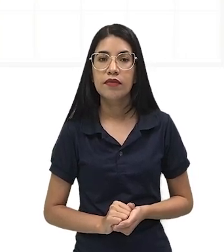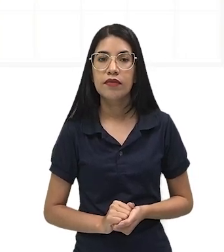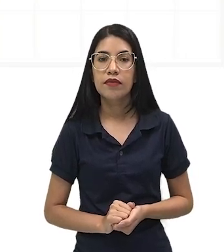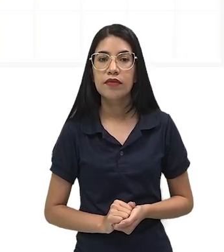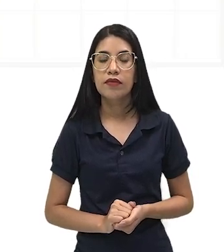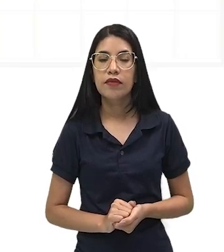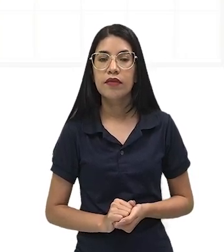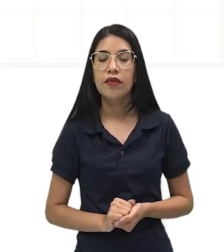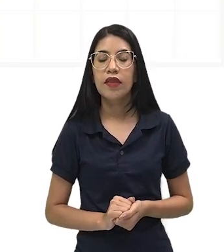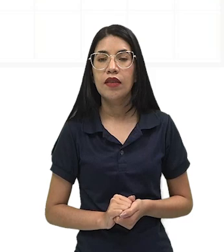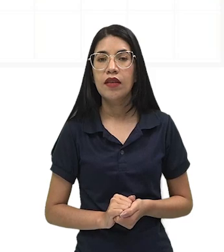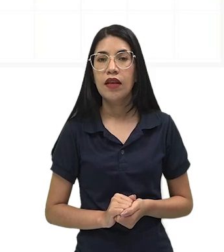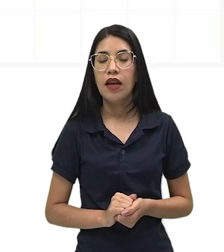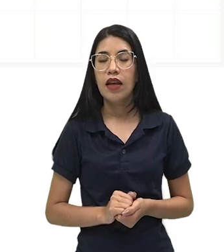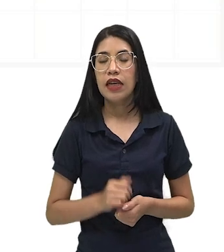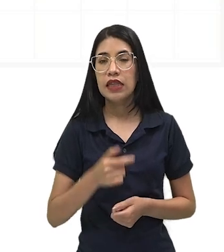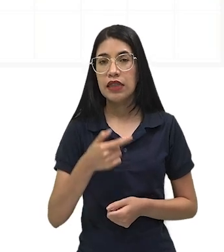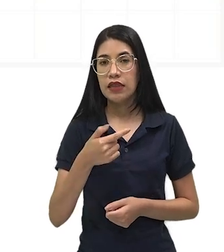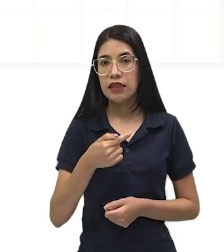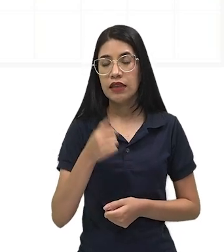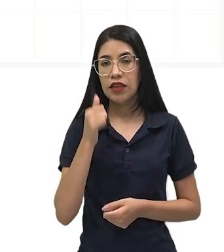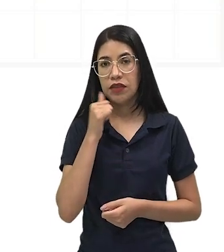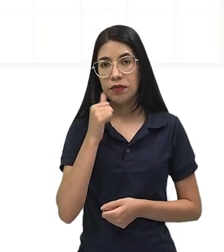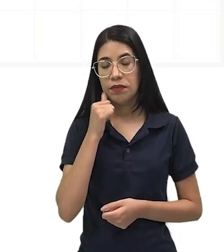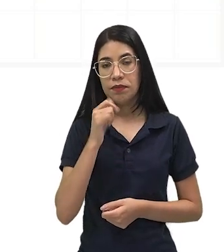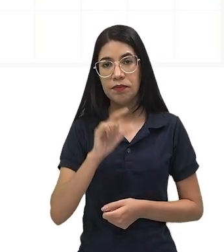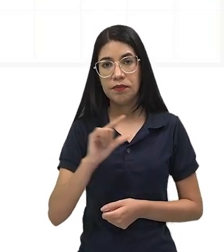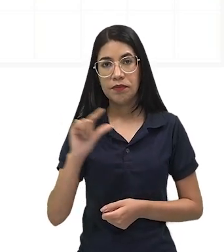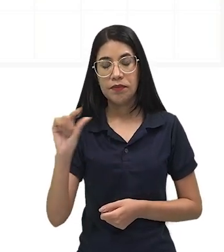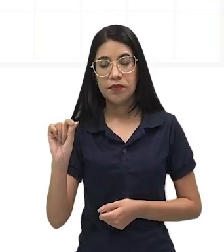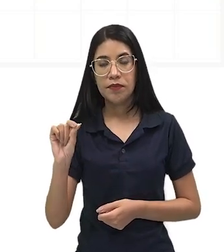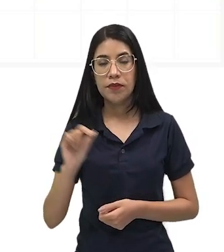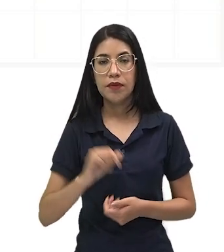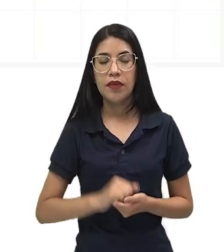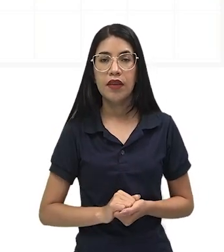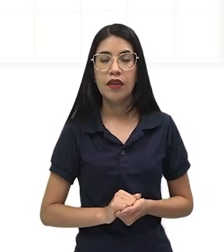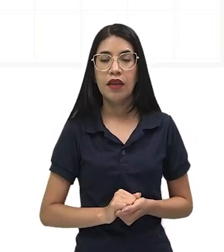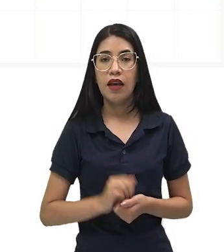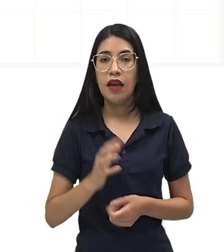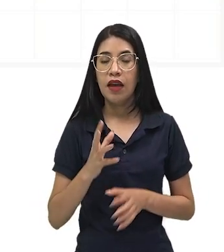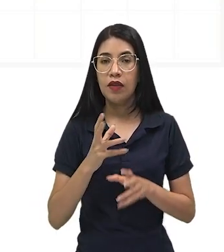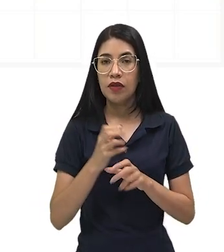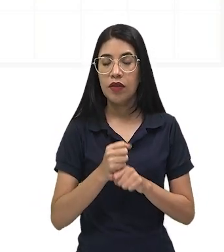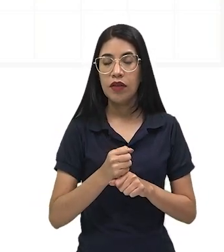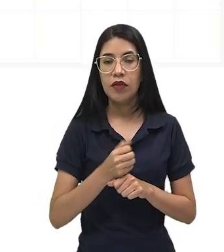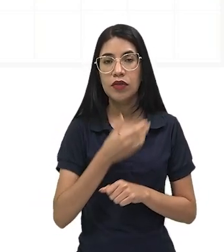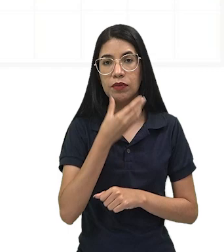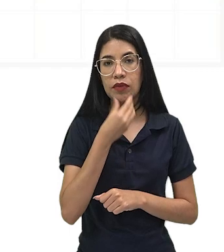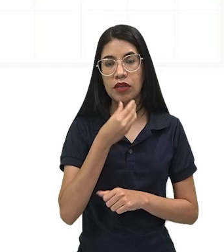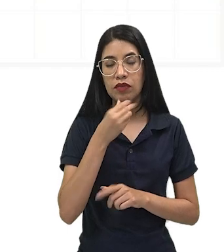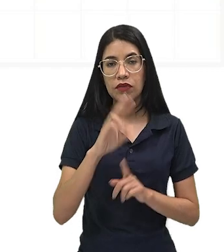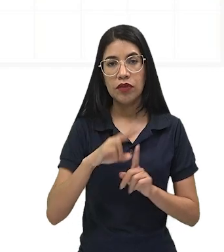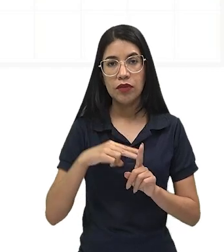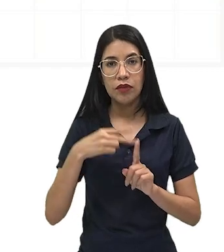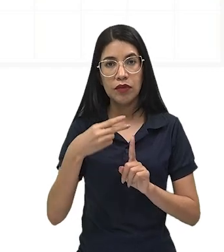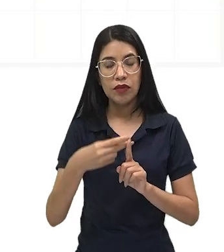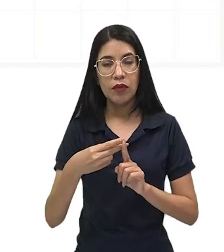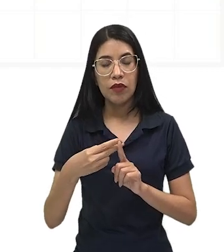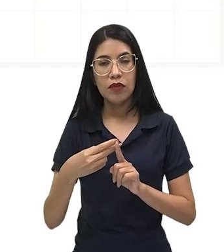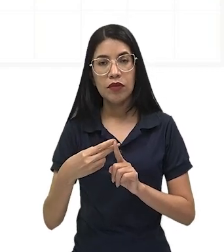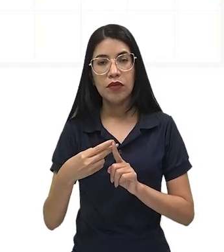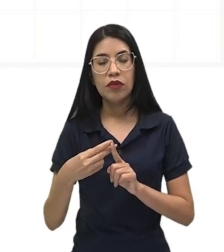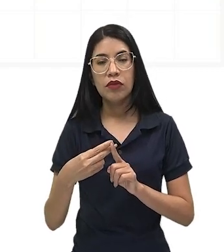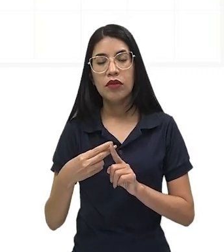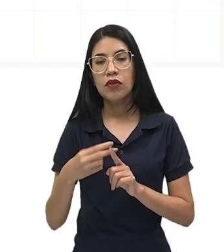7 meninas saíram, né? O número de meninas passou a ser o dobro do número de meninas. Então, aqui,